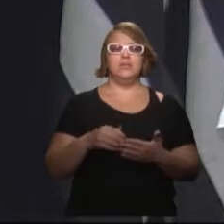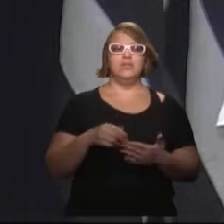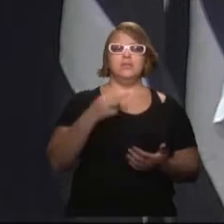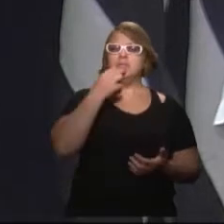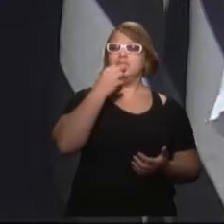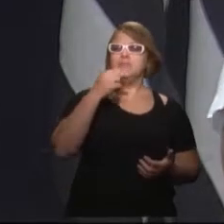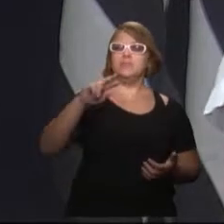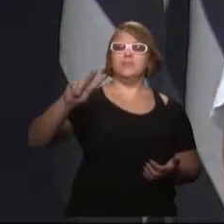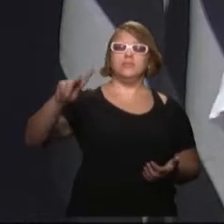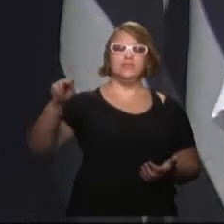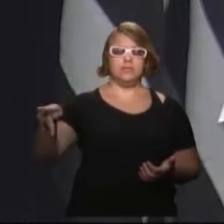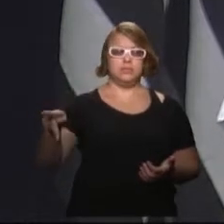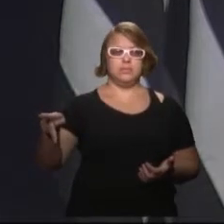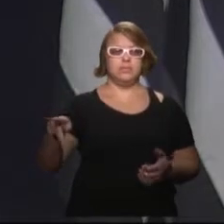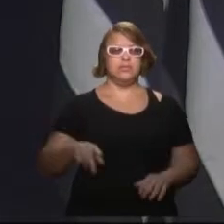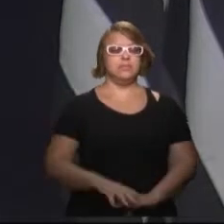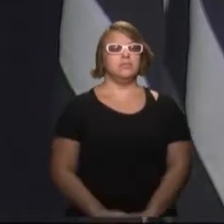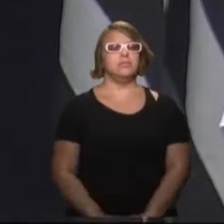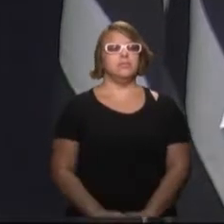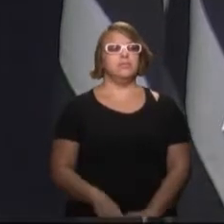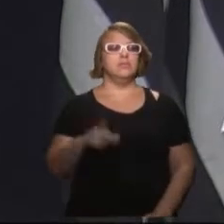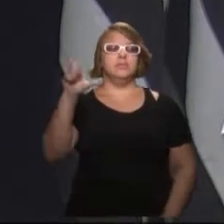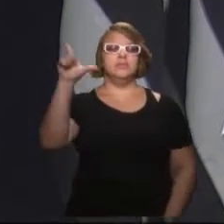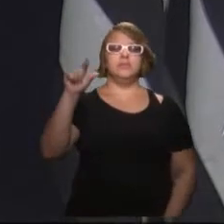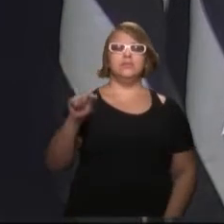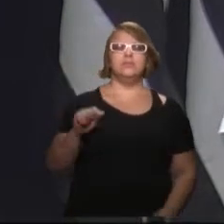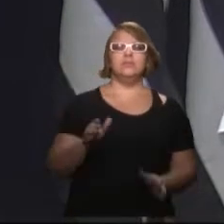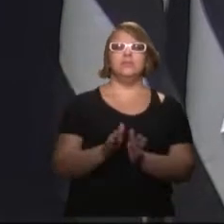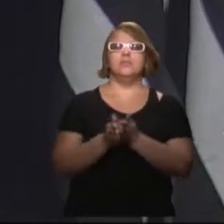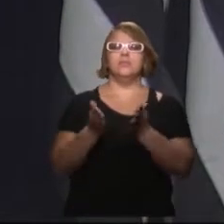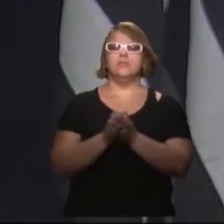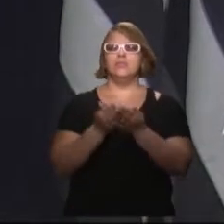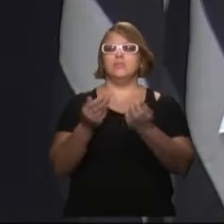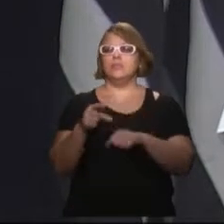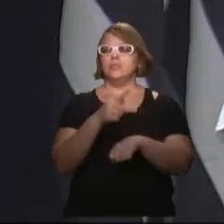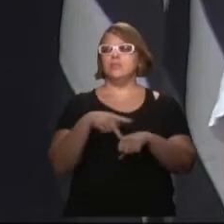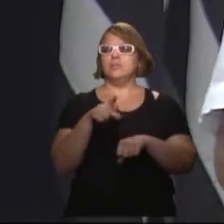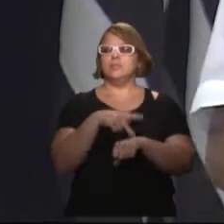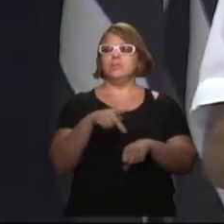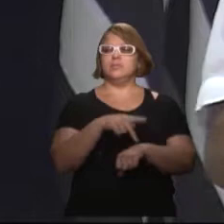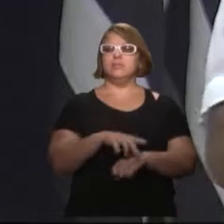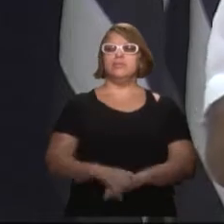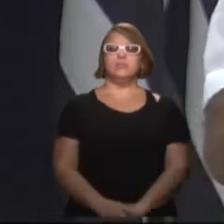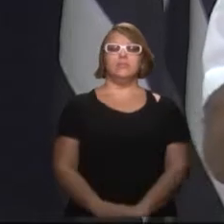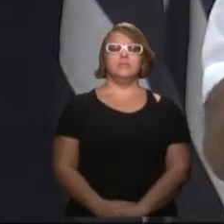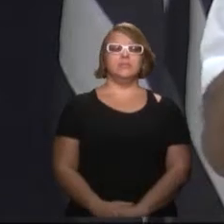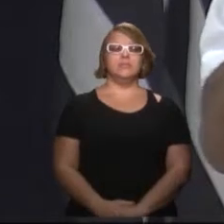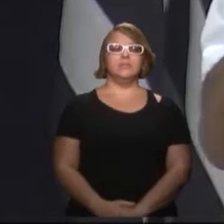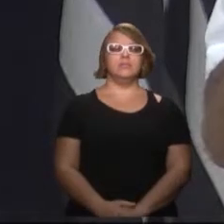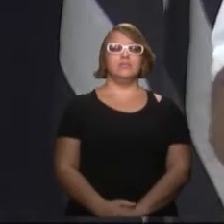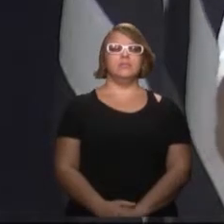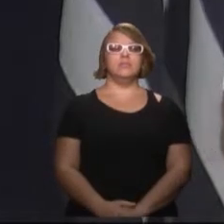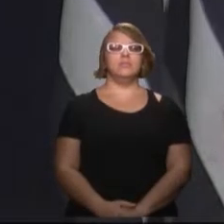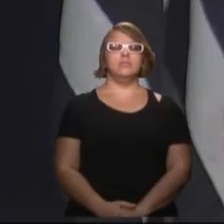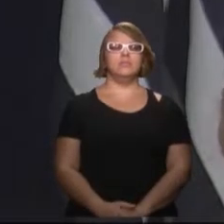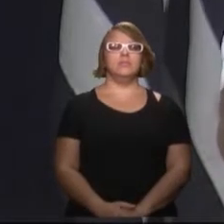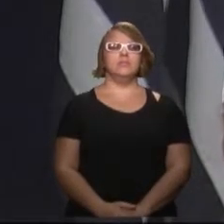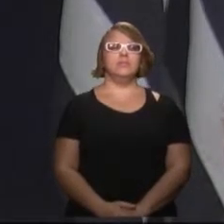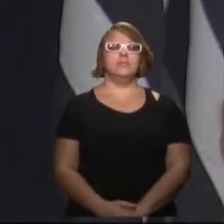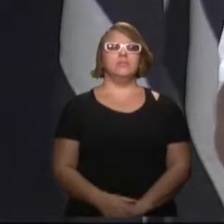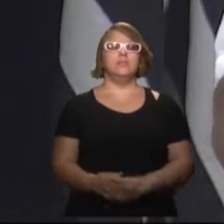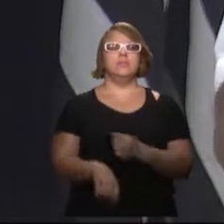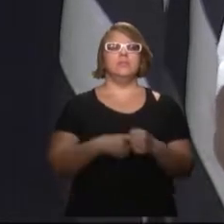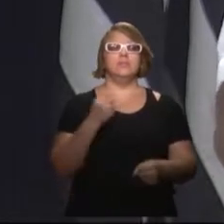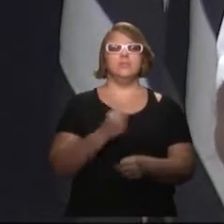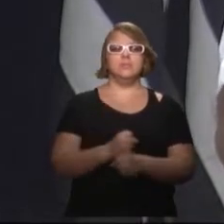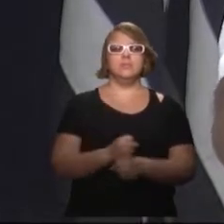a taxa de miserável desse país. Se eu só pegar os dados aqui, é importante. Olha só, entre 2002 e